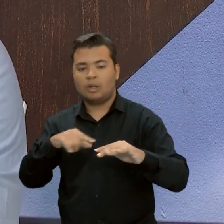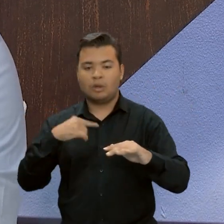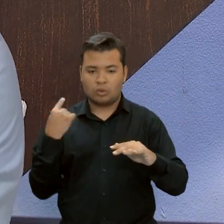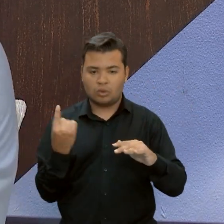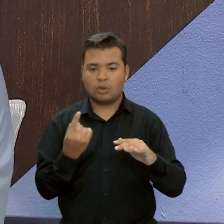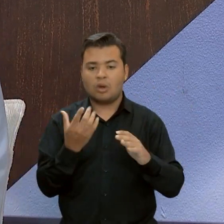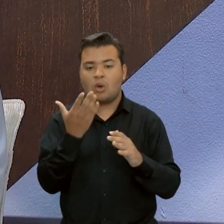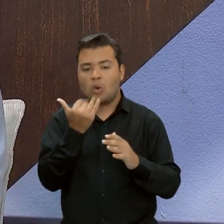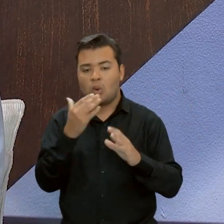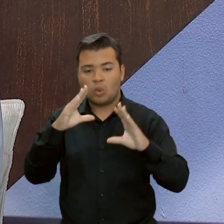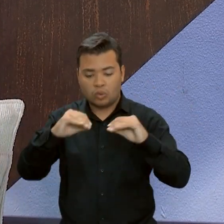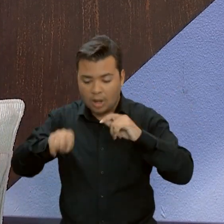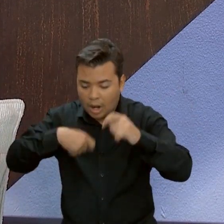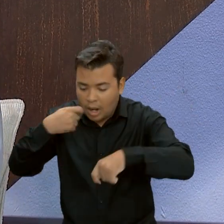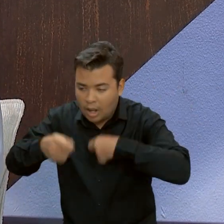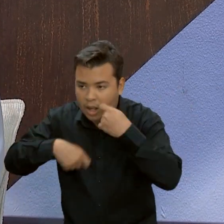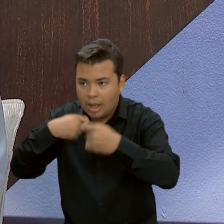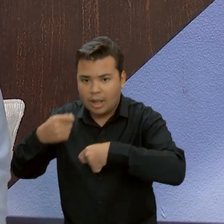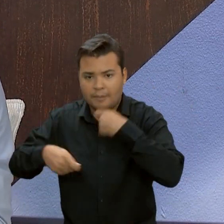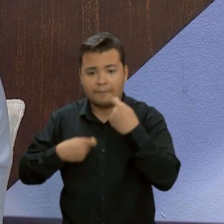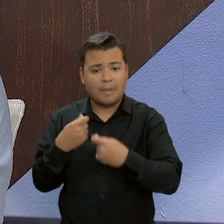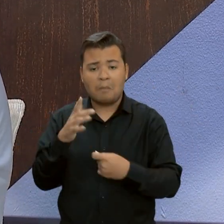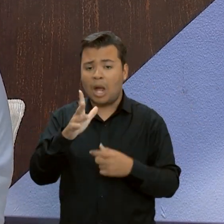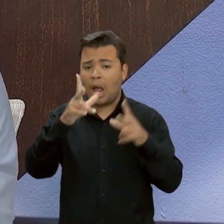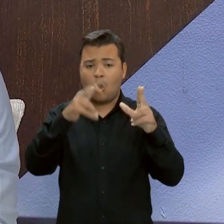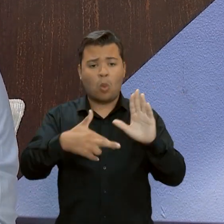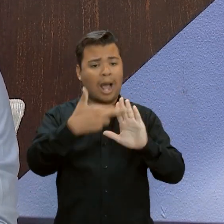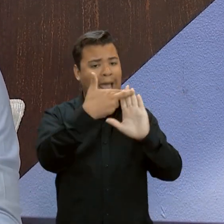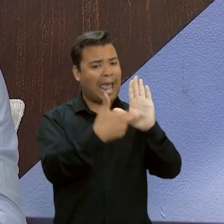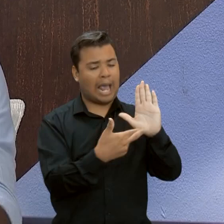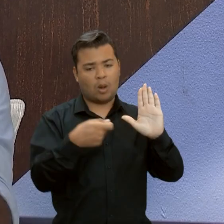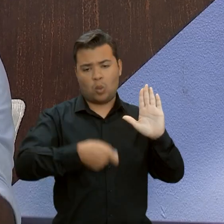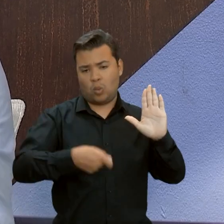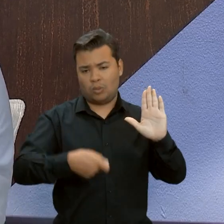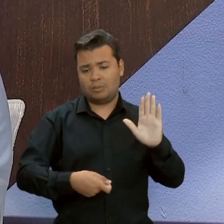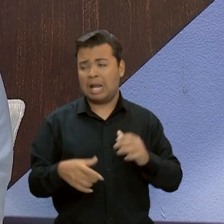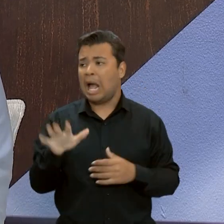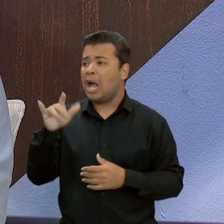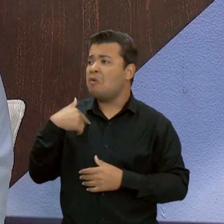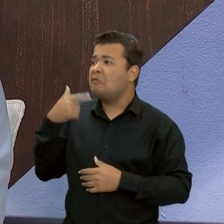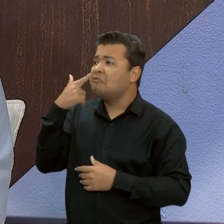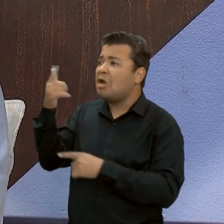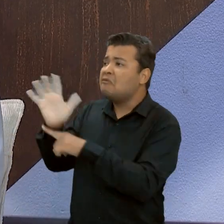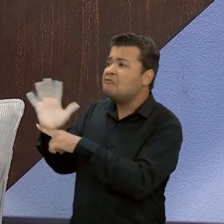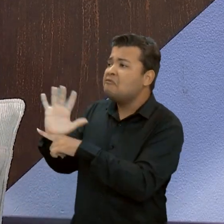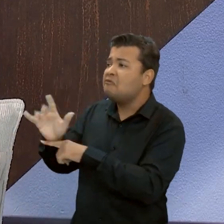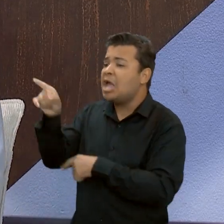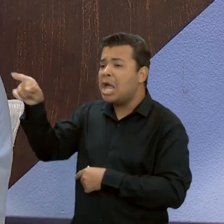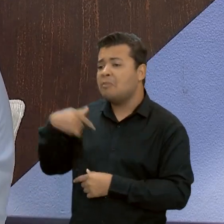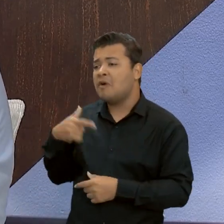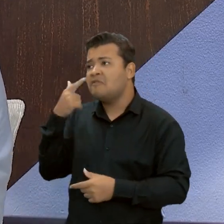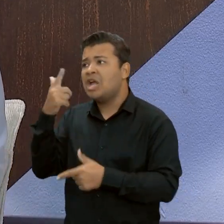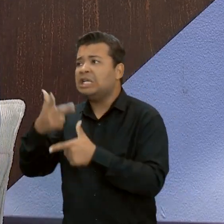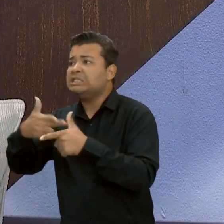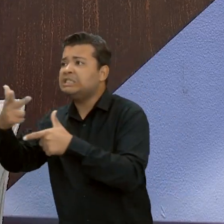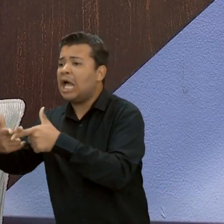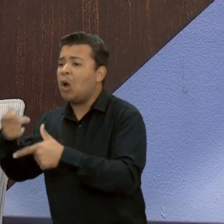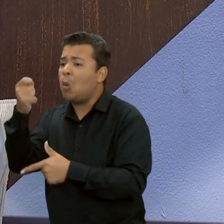uma regra, né? É uma regra, mesmo, mas estou assistindo um filme, estou assistindo uma série, está acabando, eu falei,